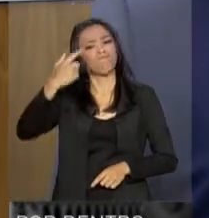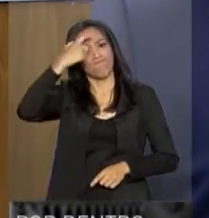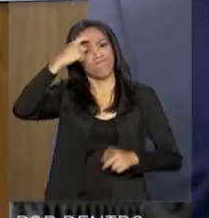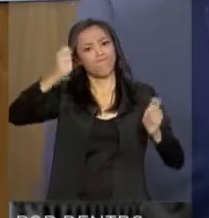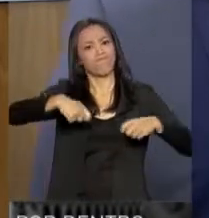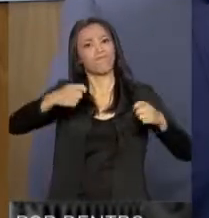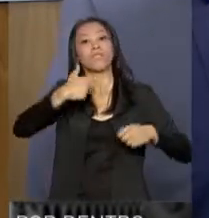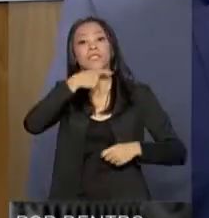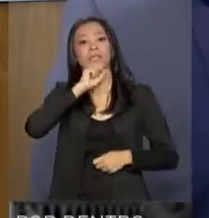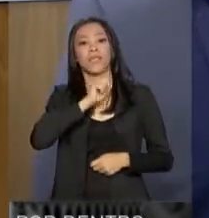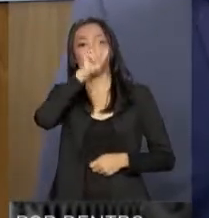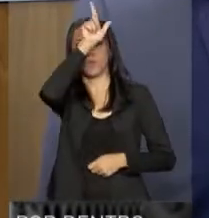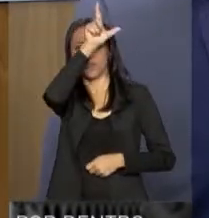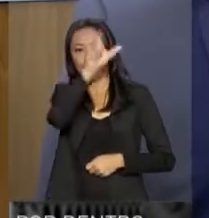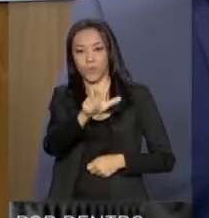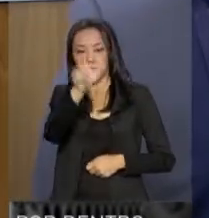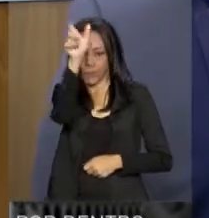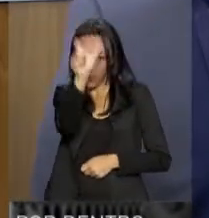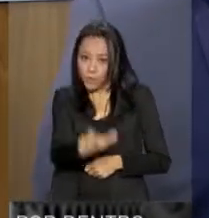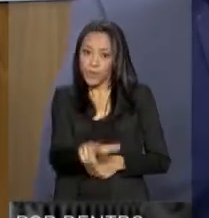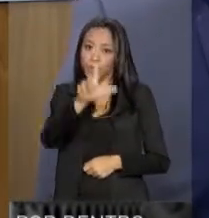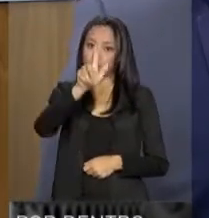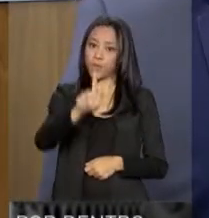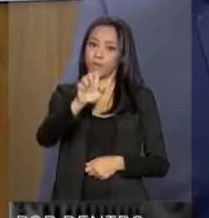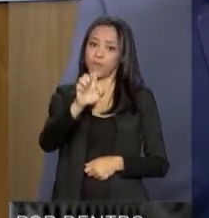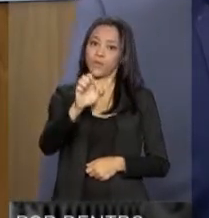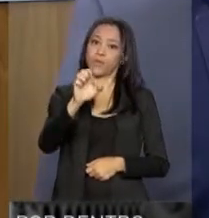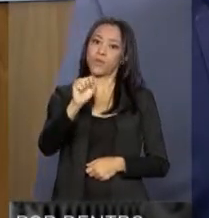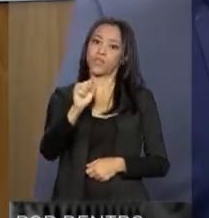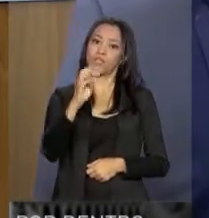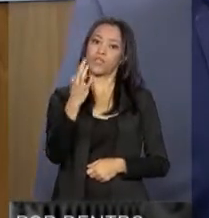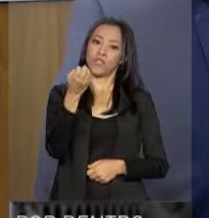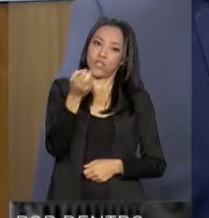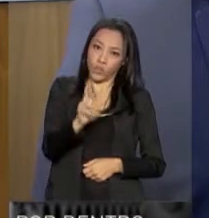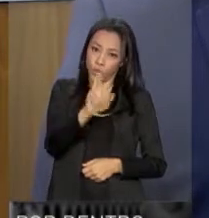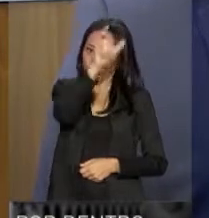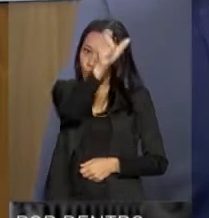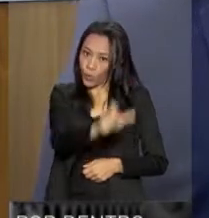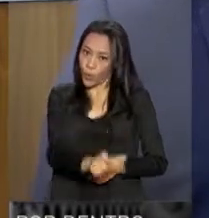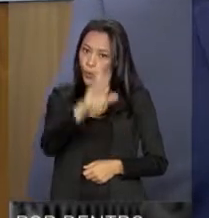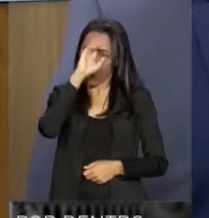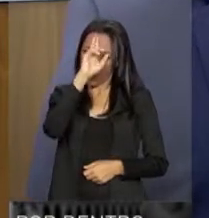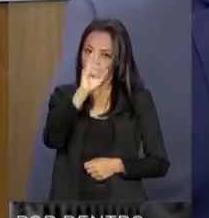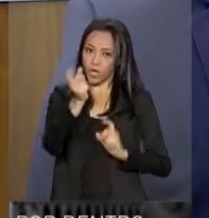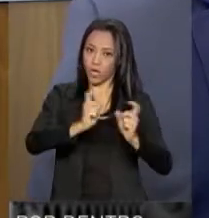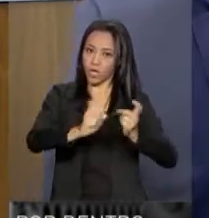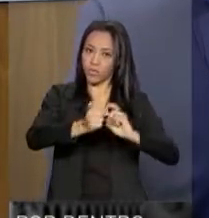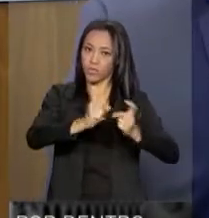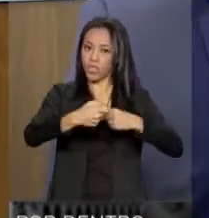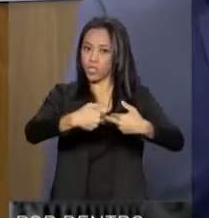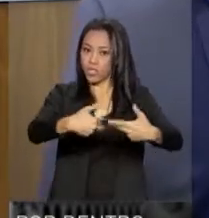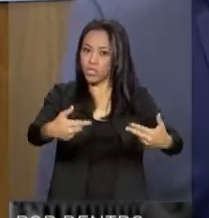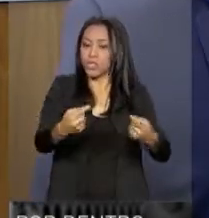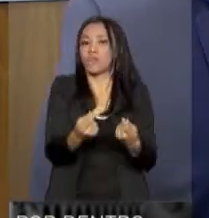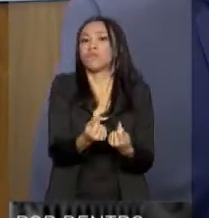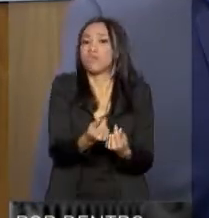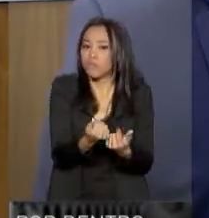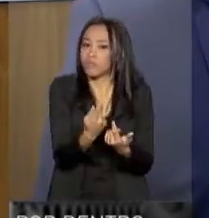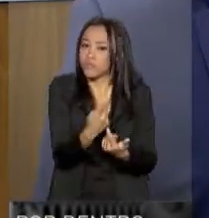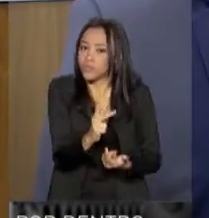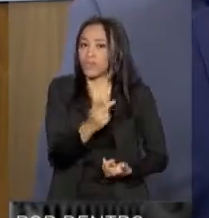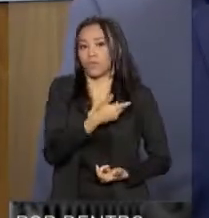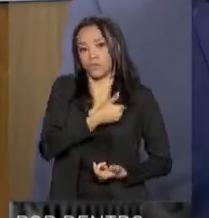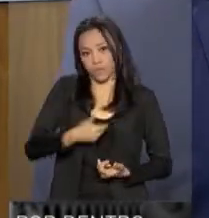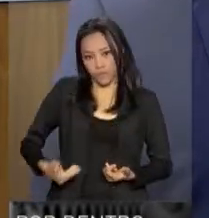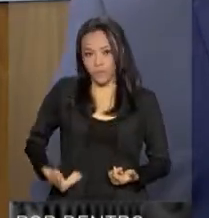depois nós temos os órgãos de controle que hoje é priorizam e realizam seu trabalho voltado